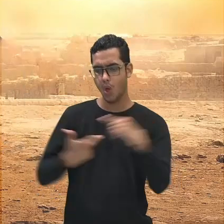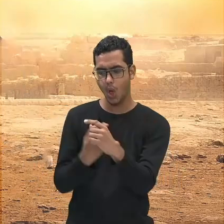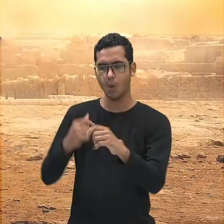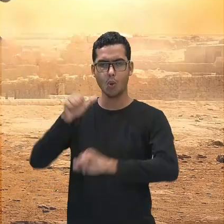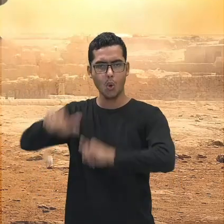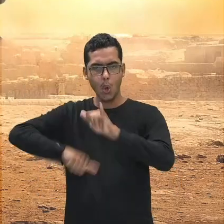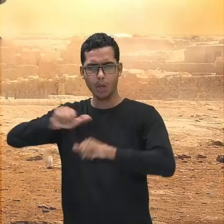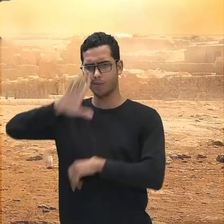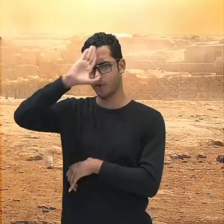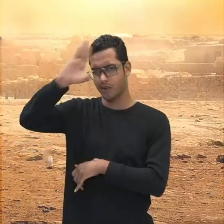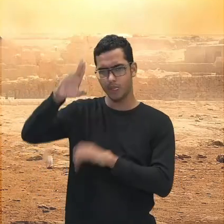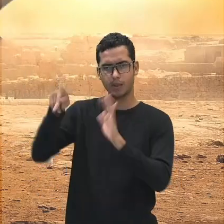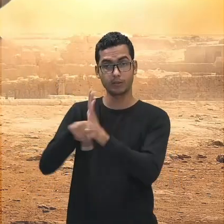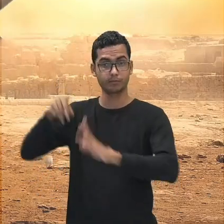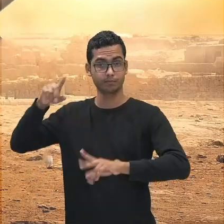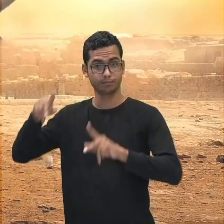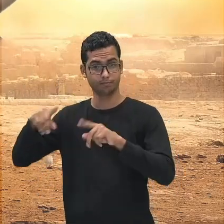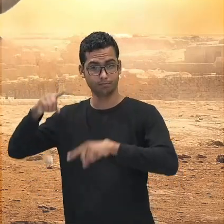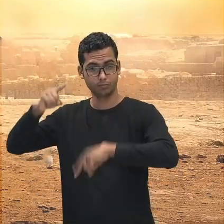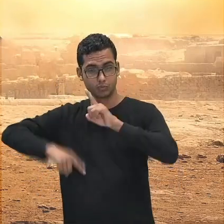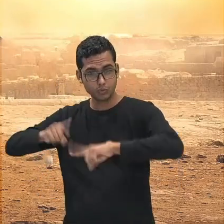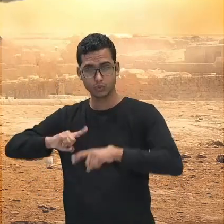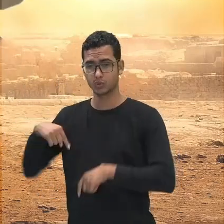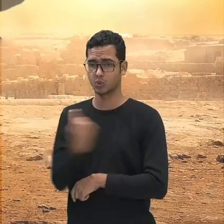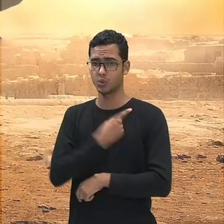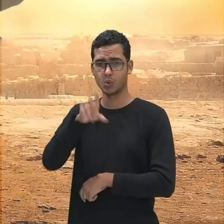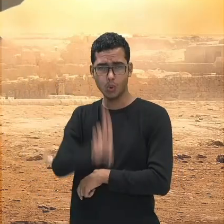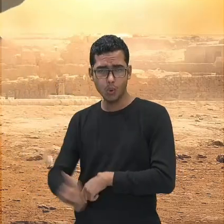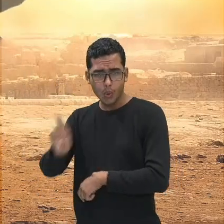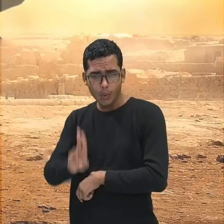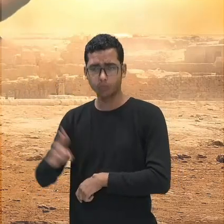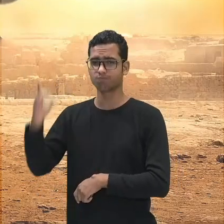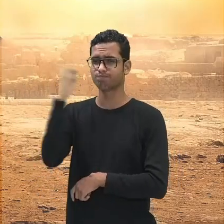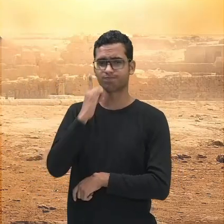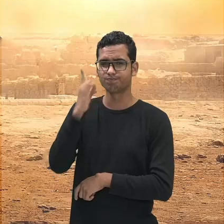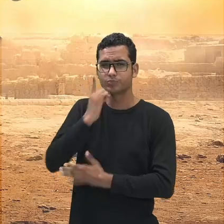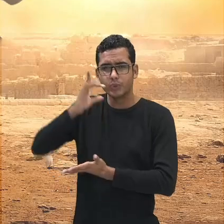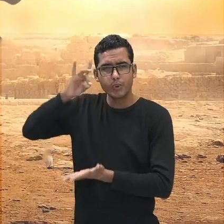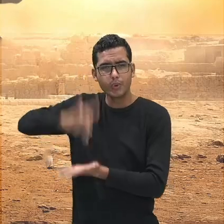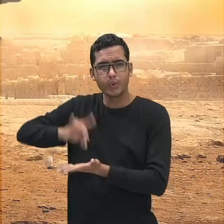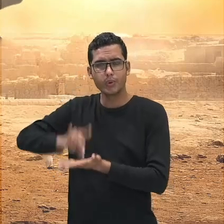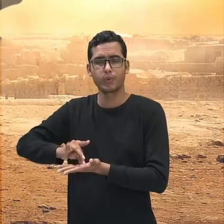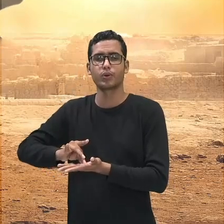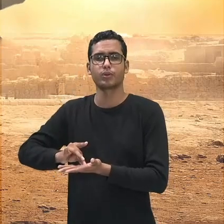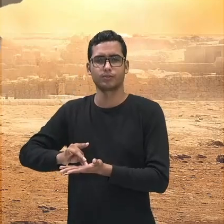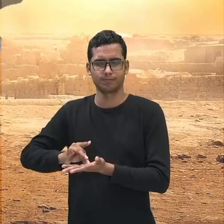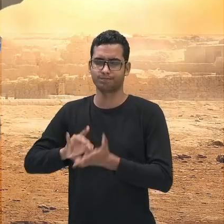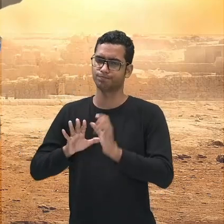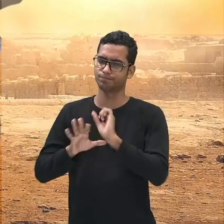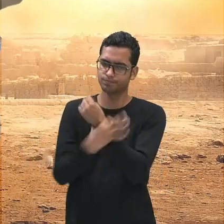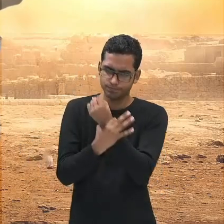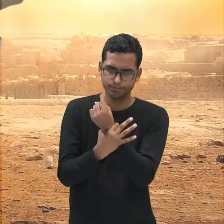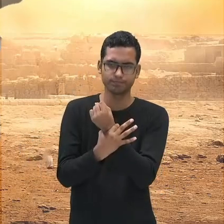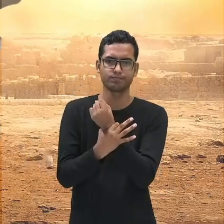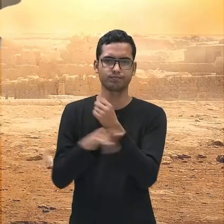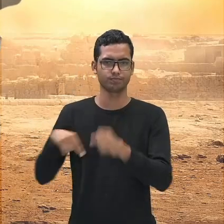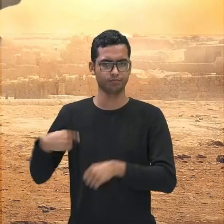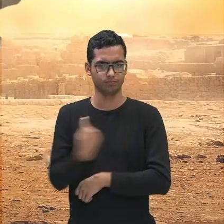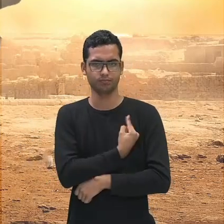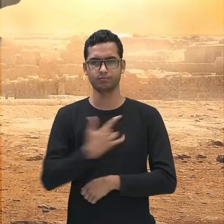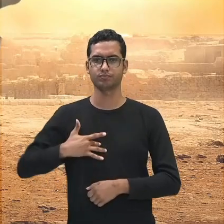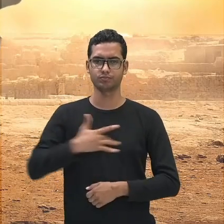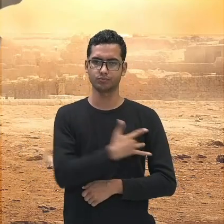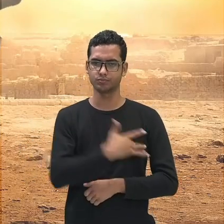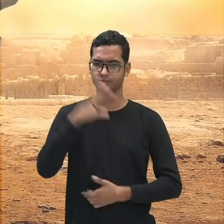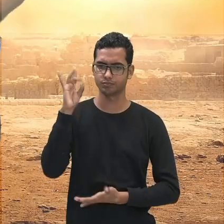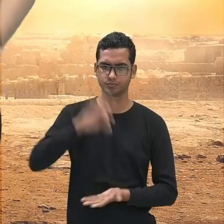principalmente de produtos que nós usamos no cotidiano, é uma segurança para a nossa